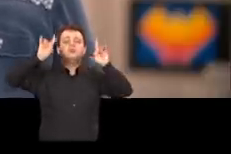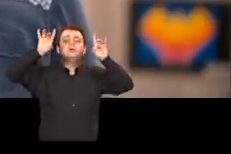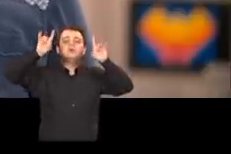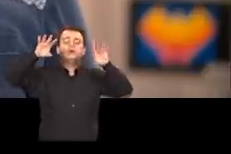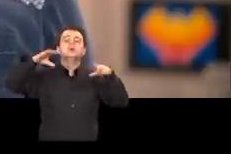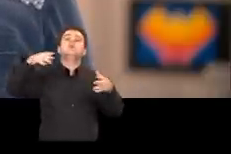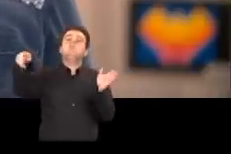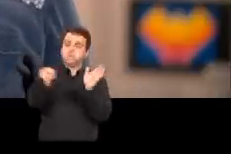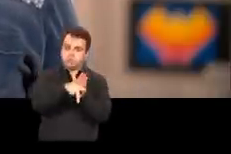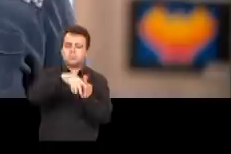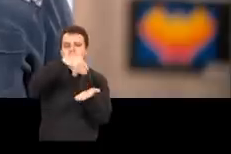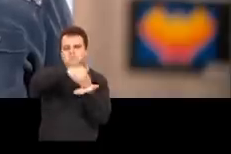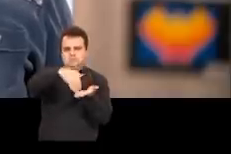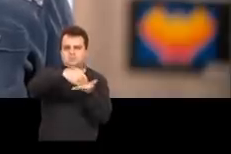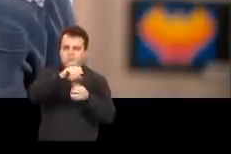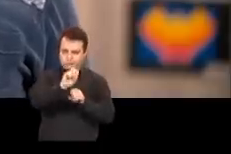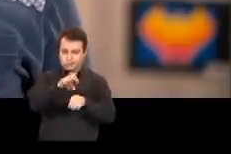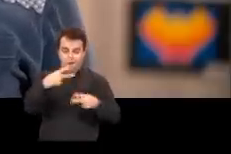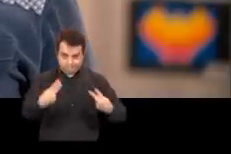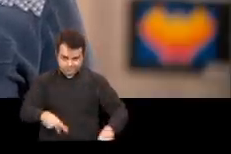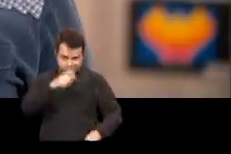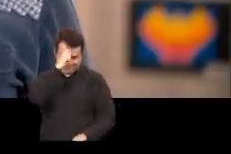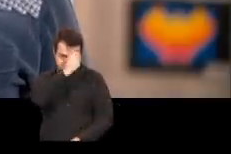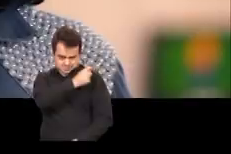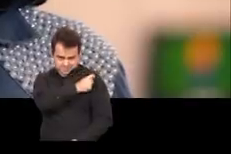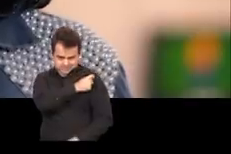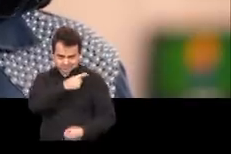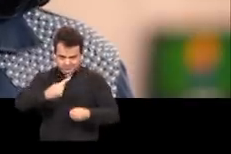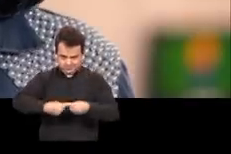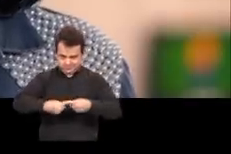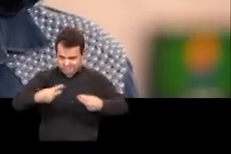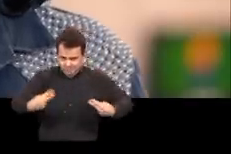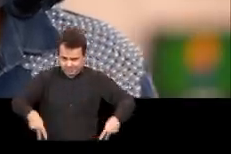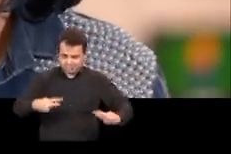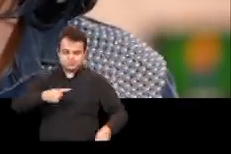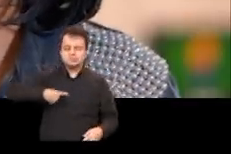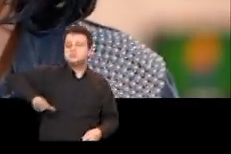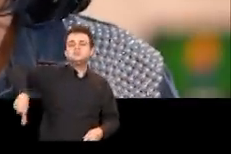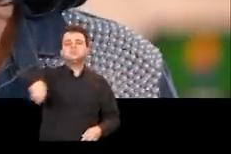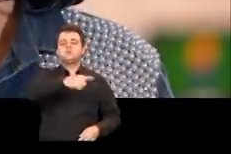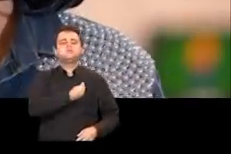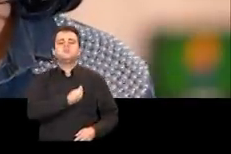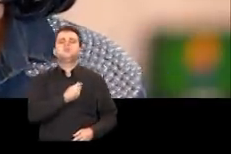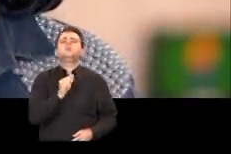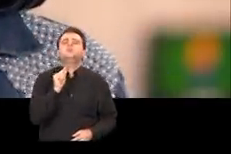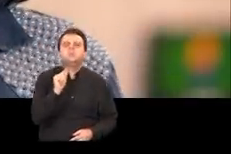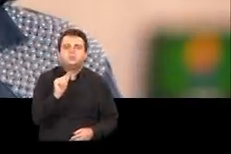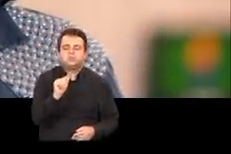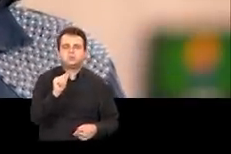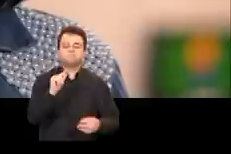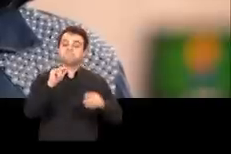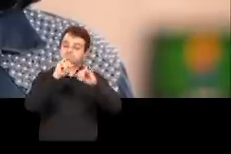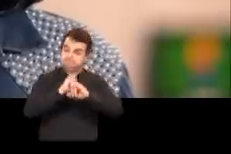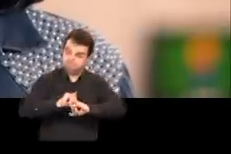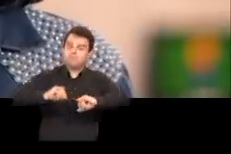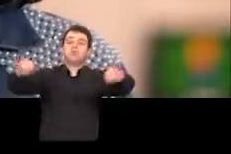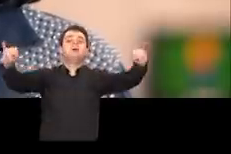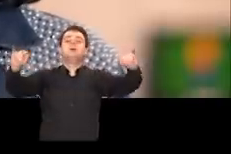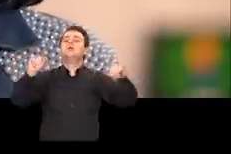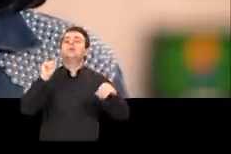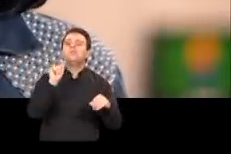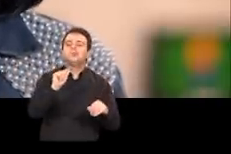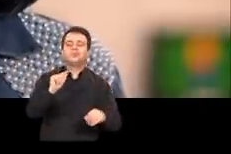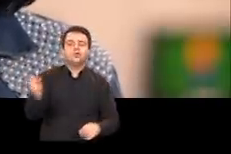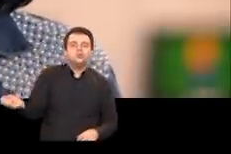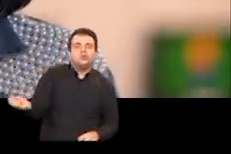Secretaria Municipal de Educação de São José do Rio Preto. Nós estamos aqui hoje para anunciarmos